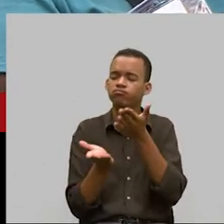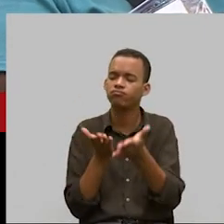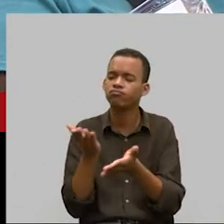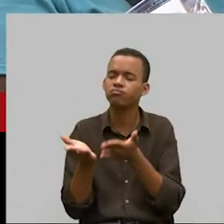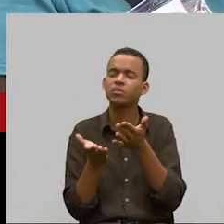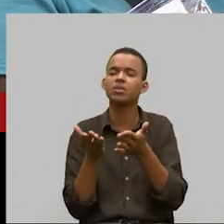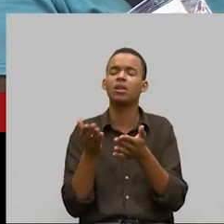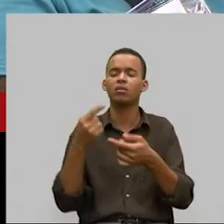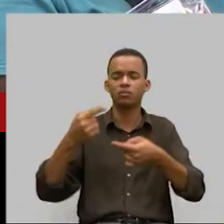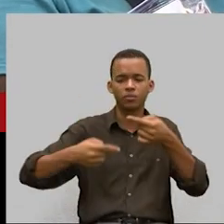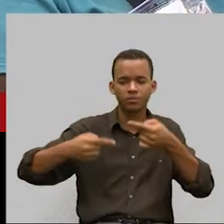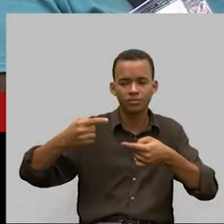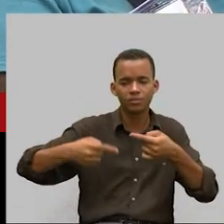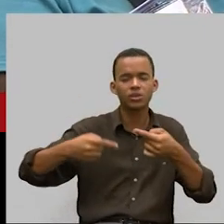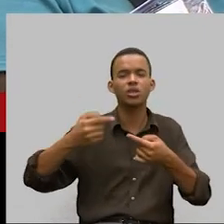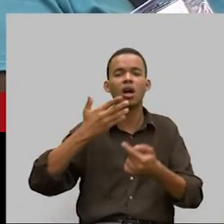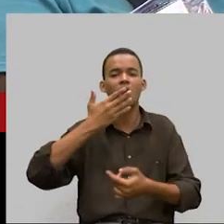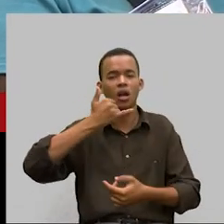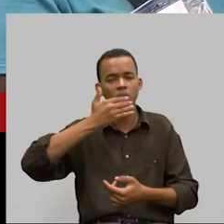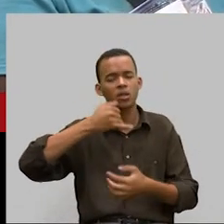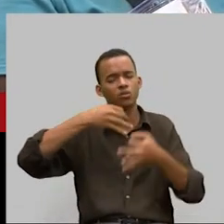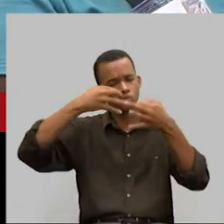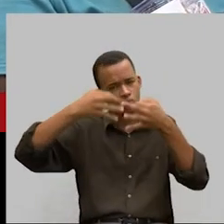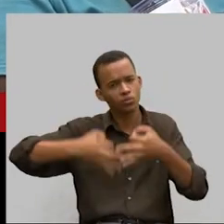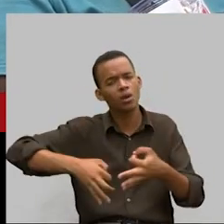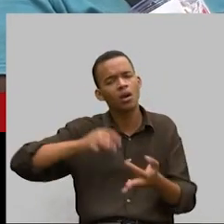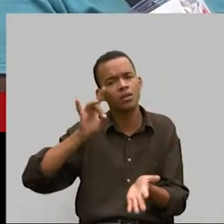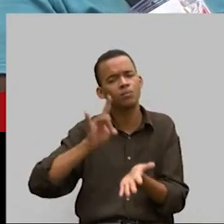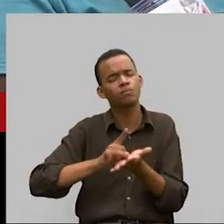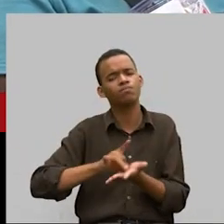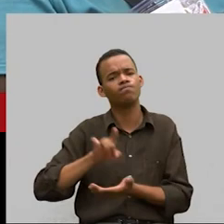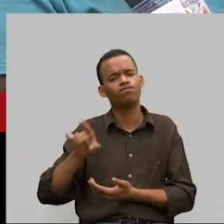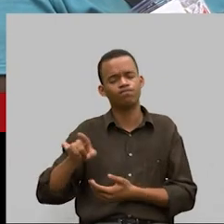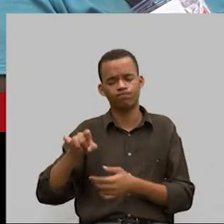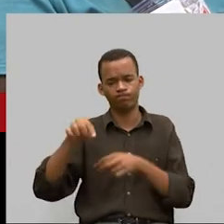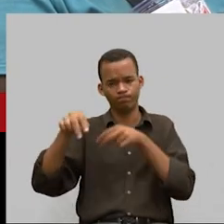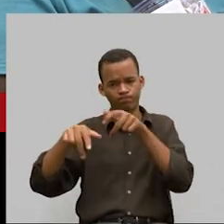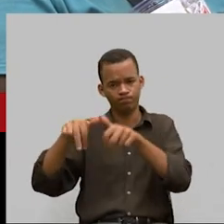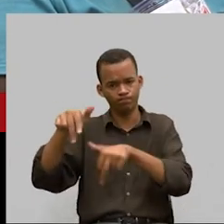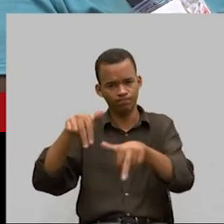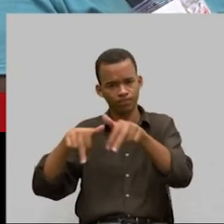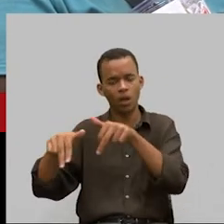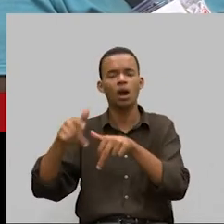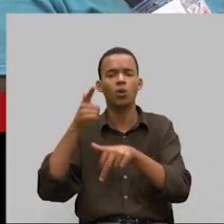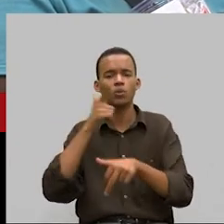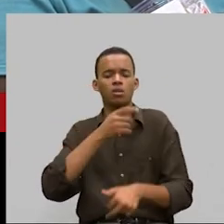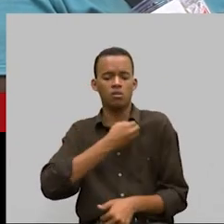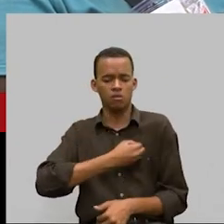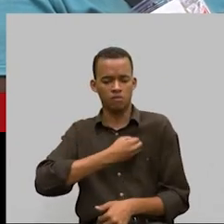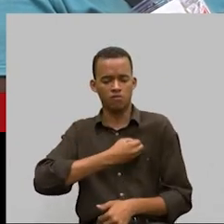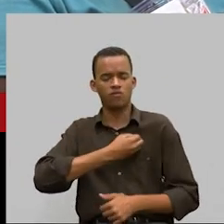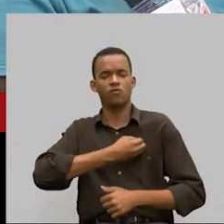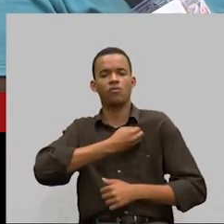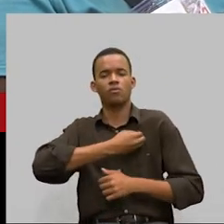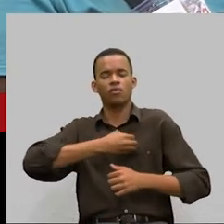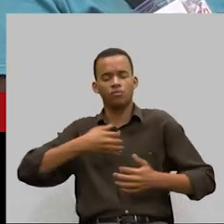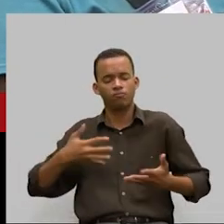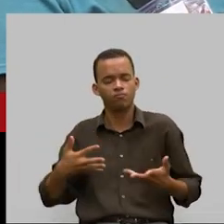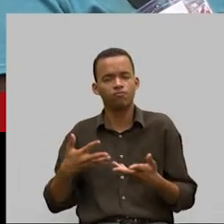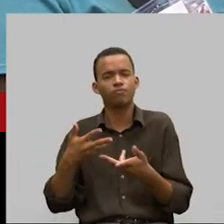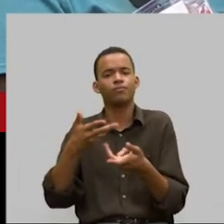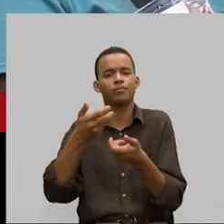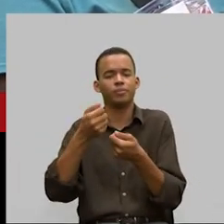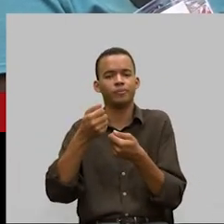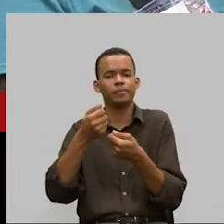alimentação justas e concreta para que os estudantes rurais tenha vida e tenha vidas repletas nós